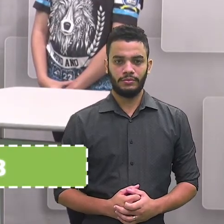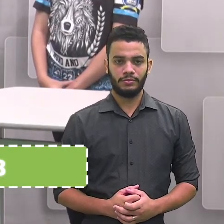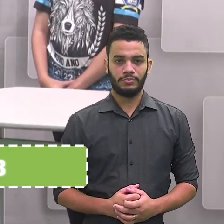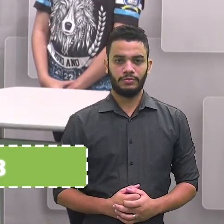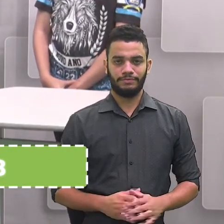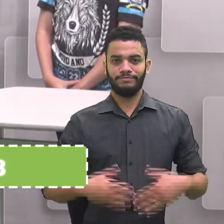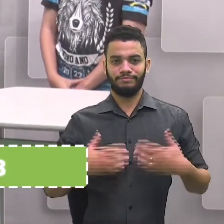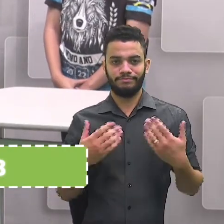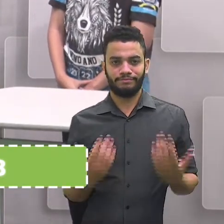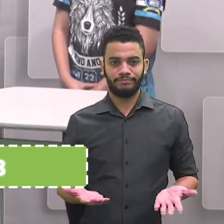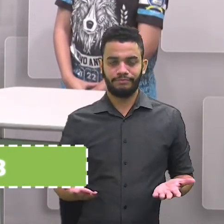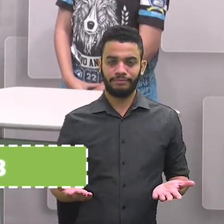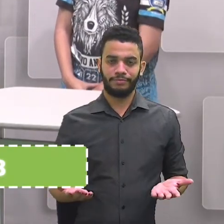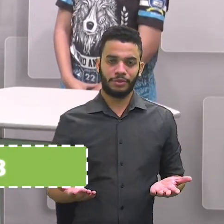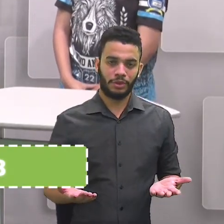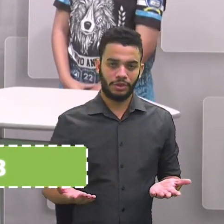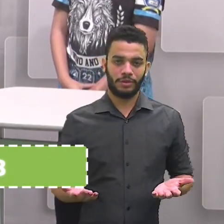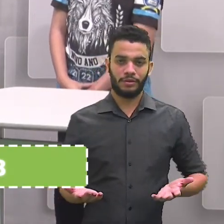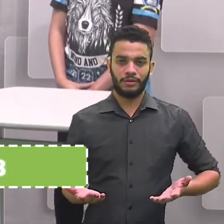Então, pessoal,